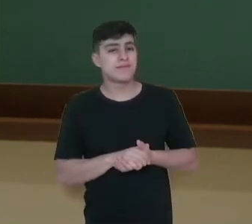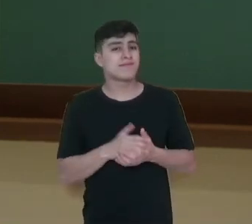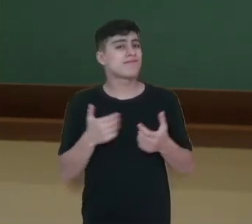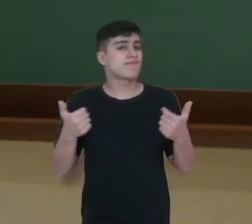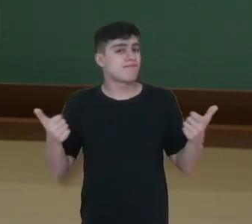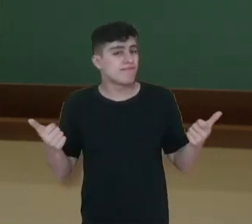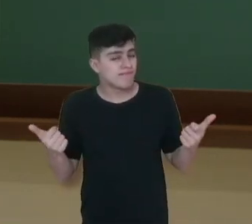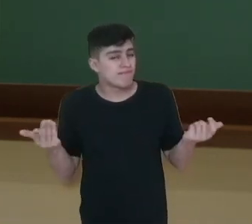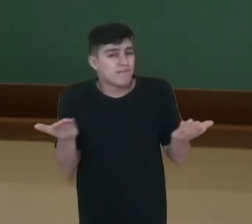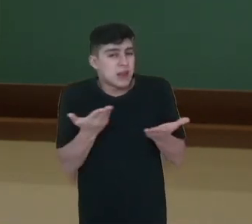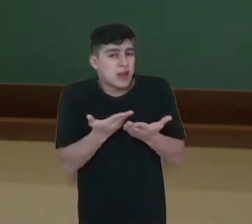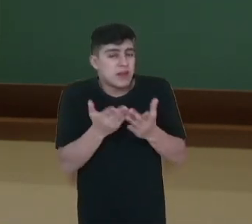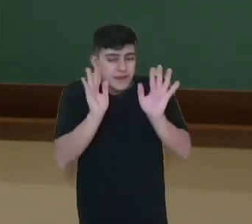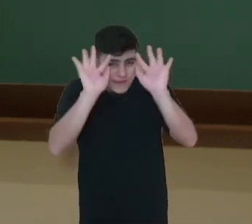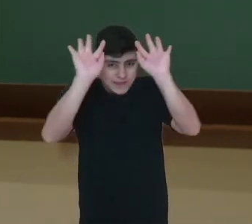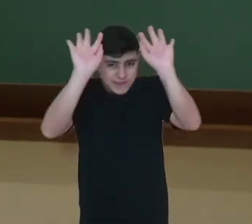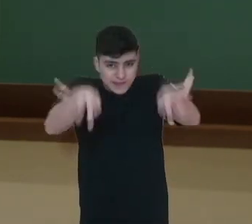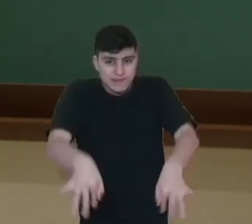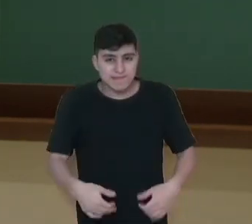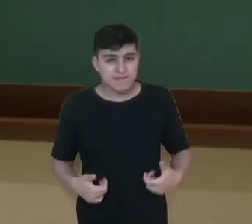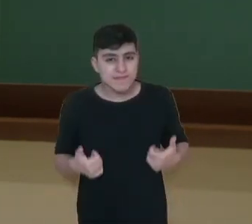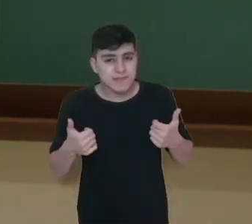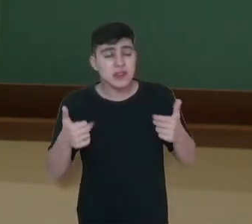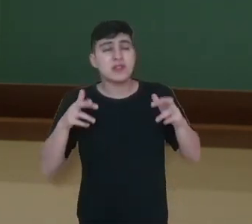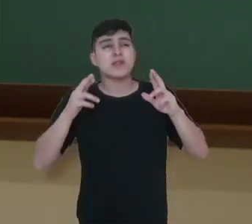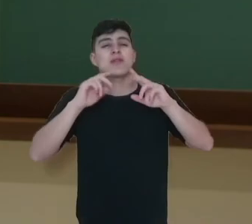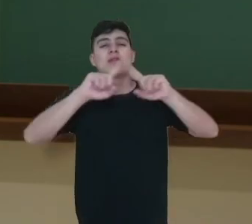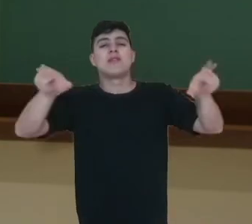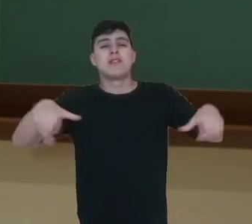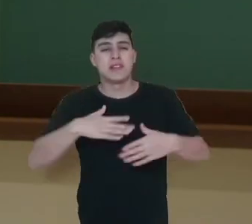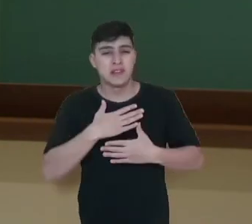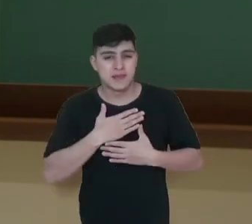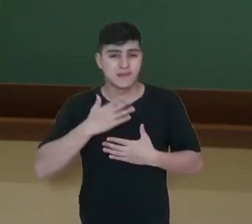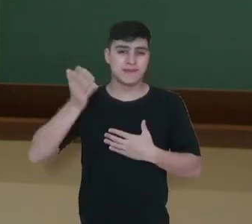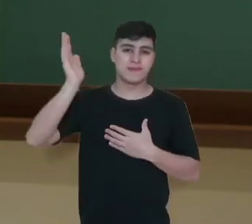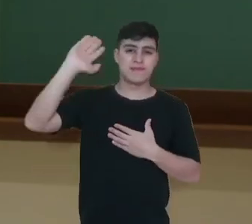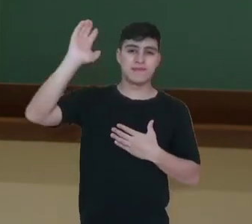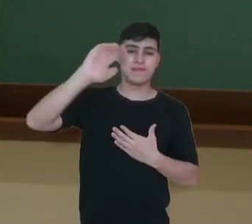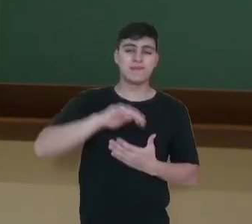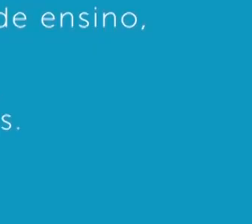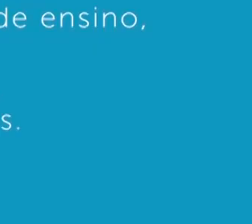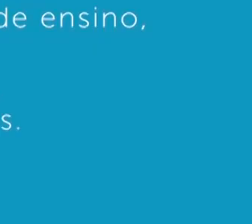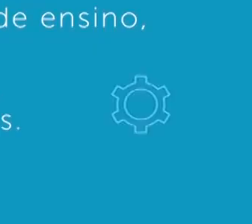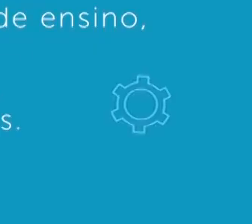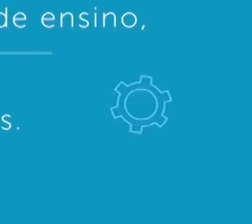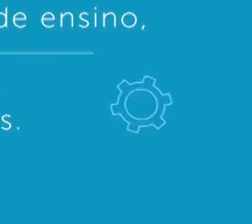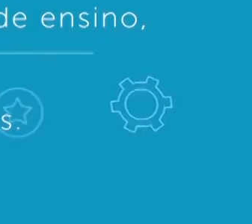E essa foi a nossa aula de hoje, pessoal. Espero que tenham gostado e até a próxima.